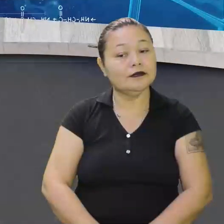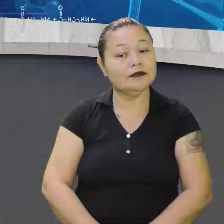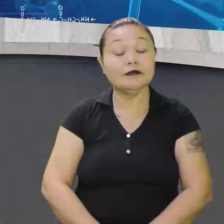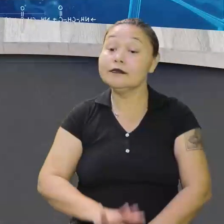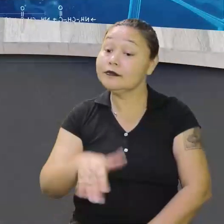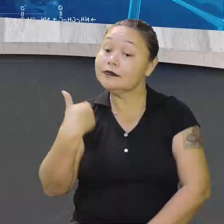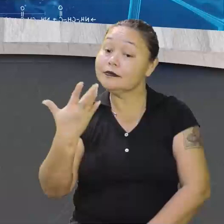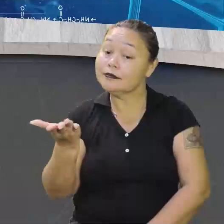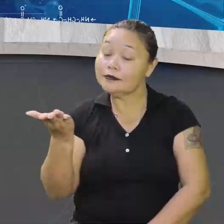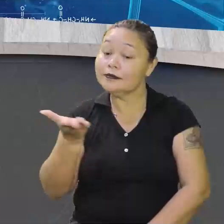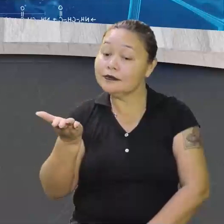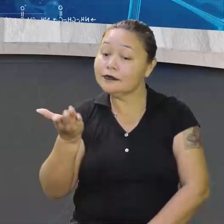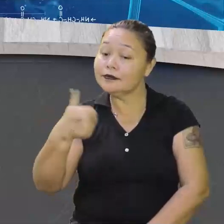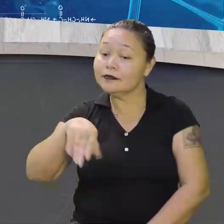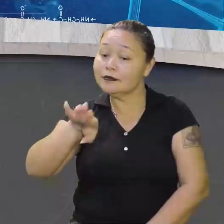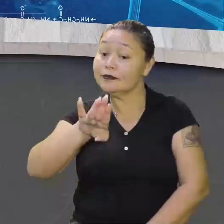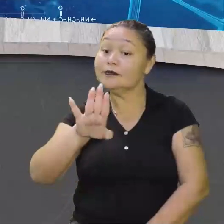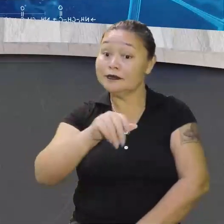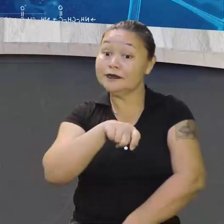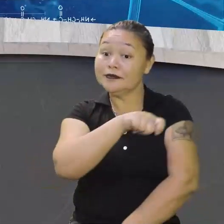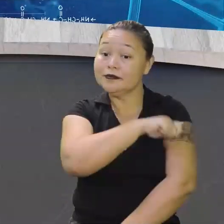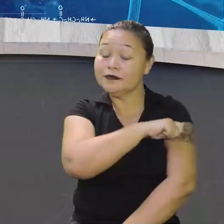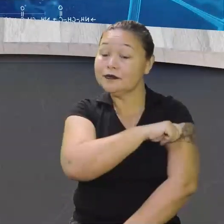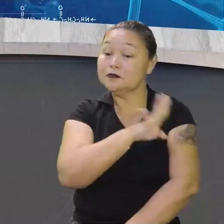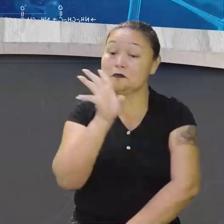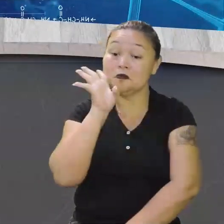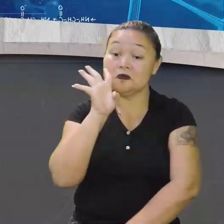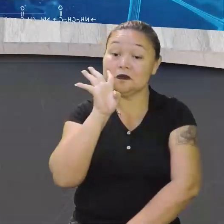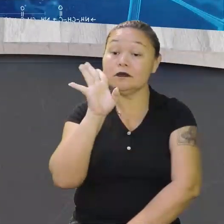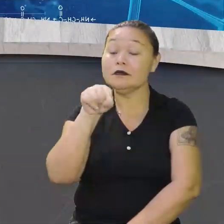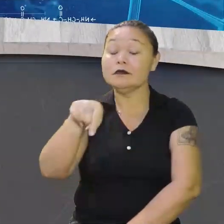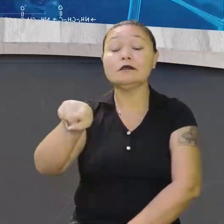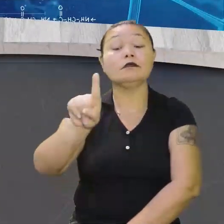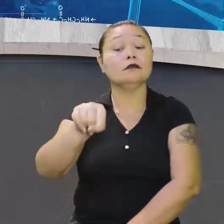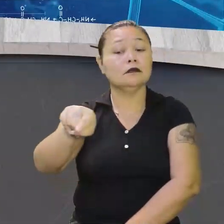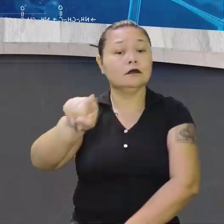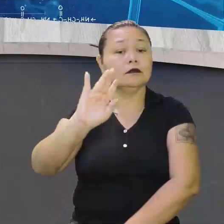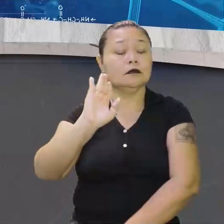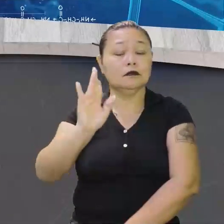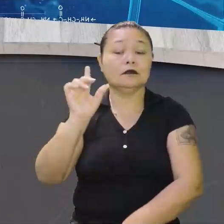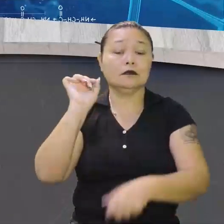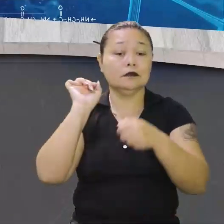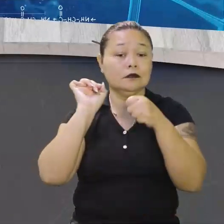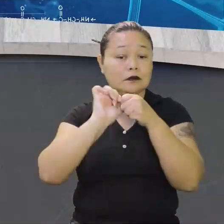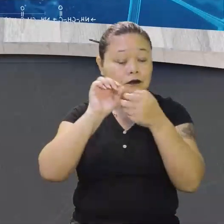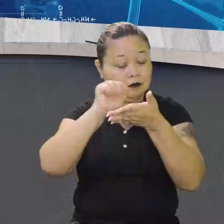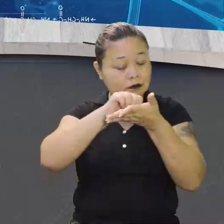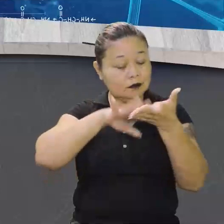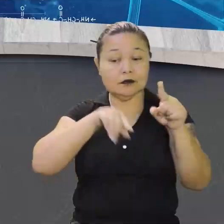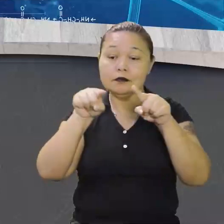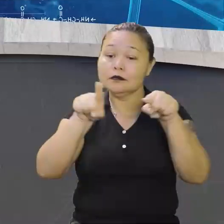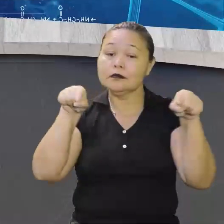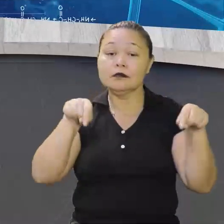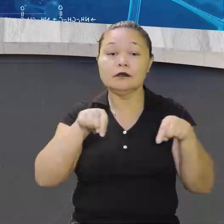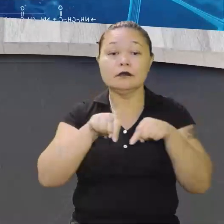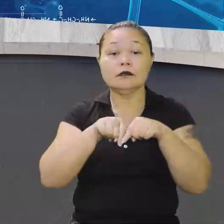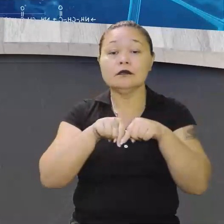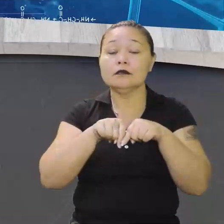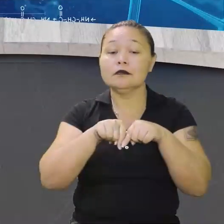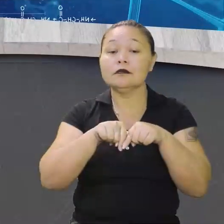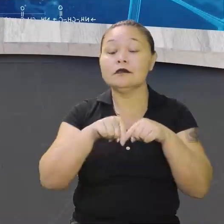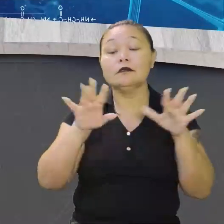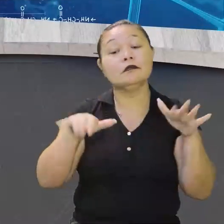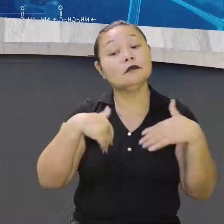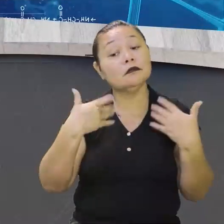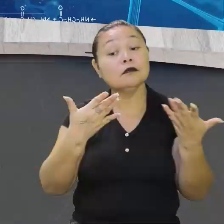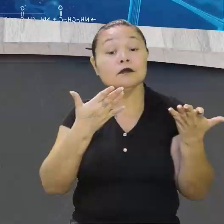E agora, meu caro aluno, que bacana, uma vez que você já realizou a atividade de sala, nada melhor